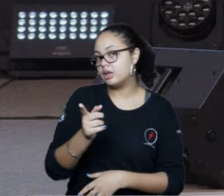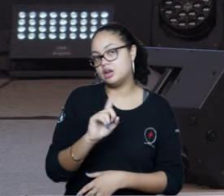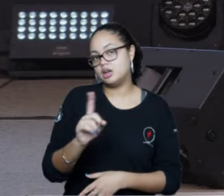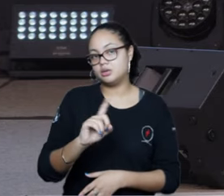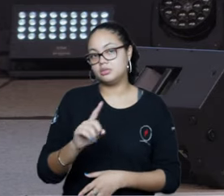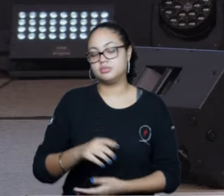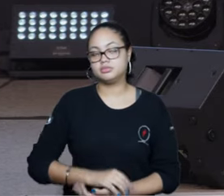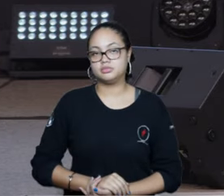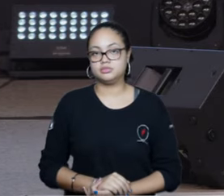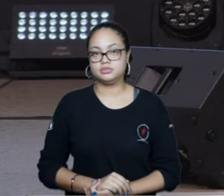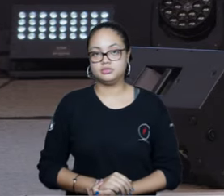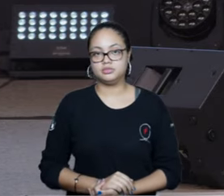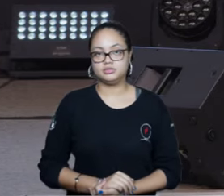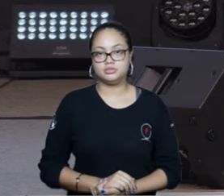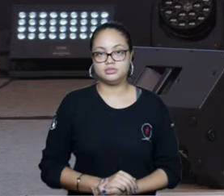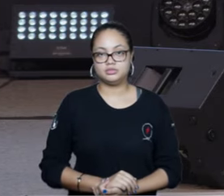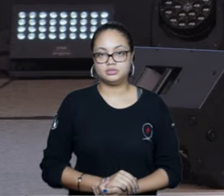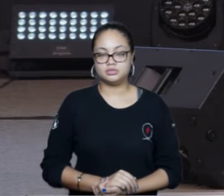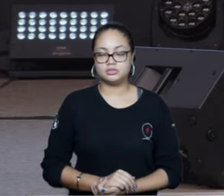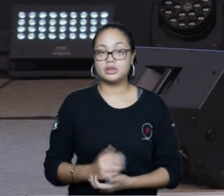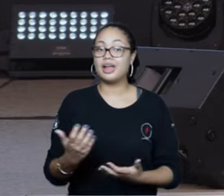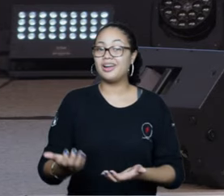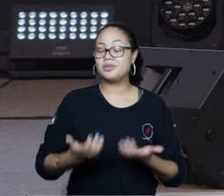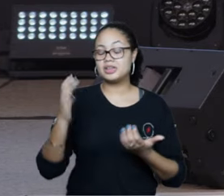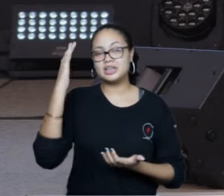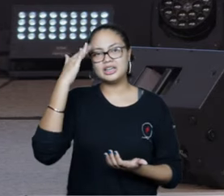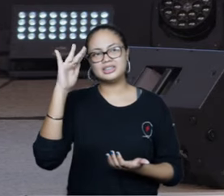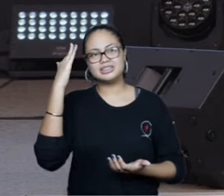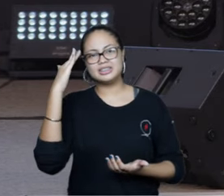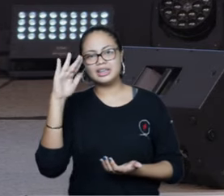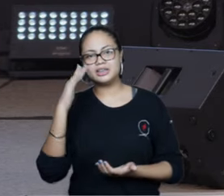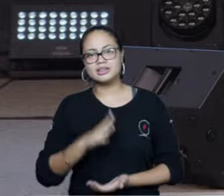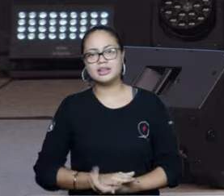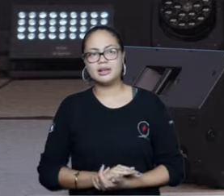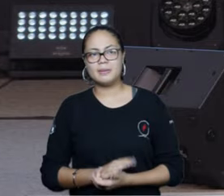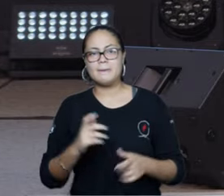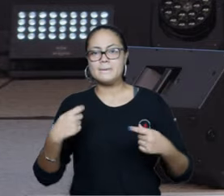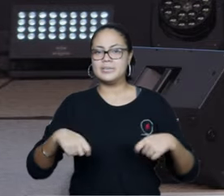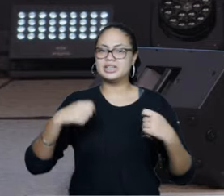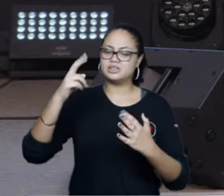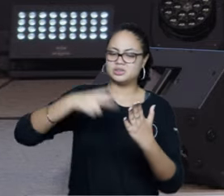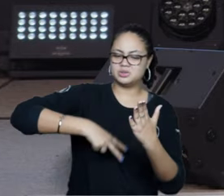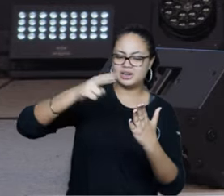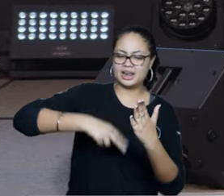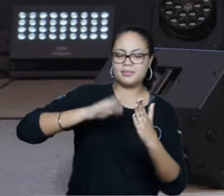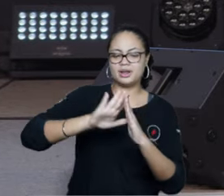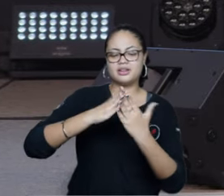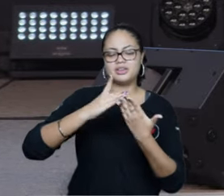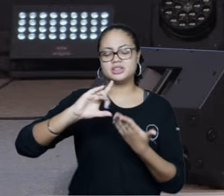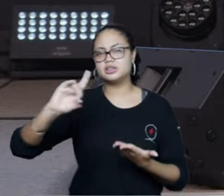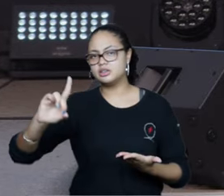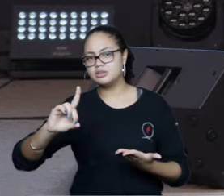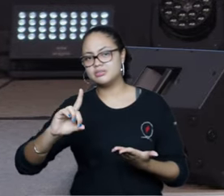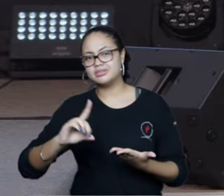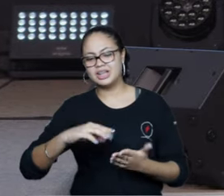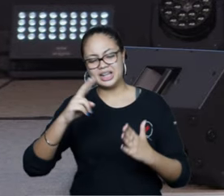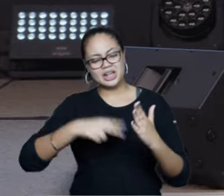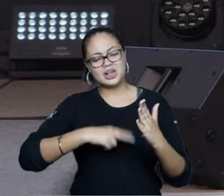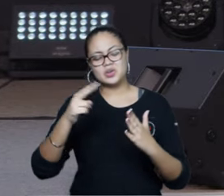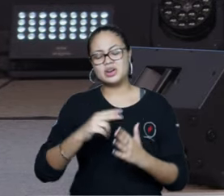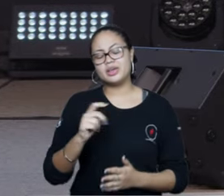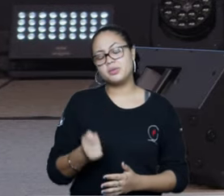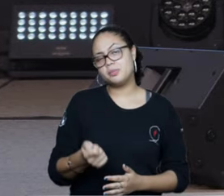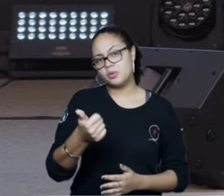uma coisa para você eu queria entender esse negócio eu preciso ler muito a Bíblia ler um pouco tô confessando aqui